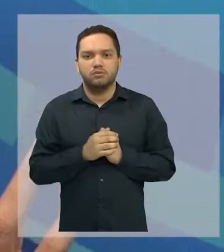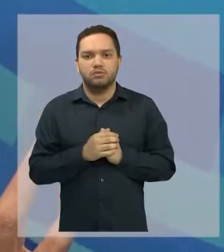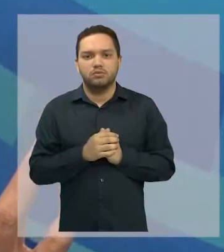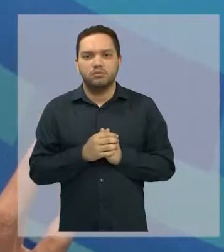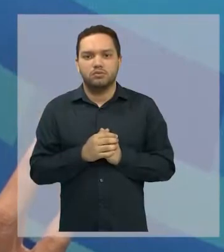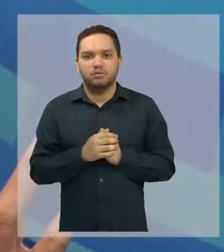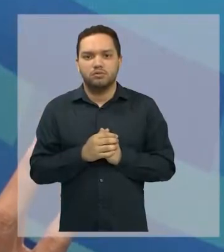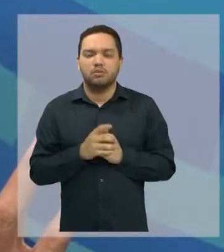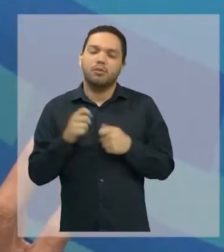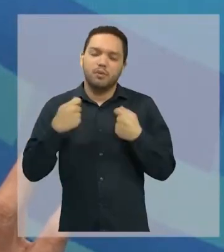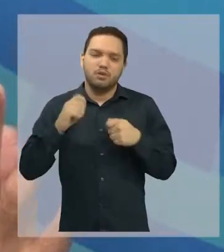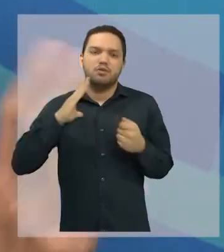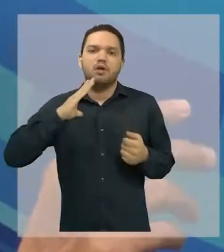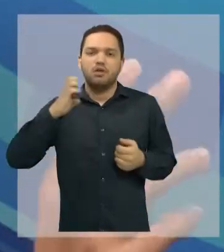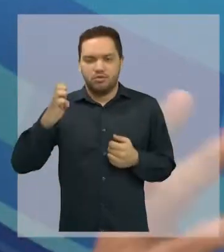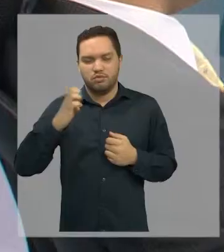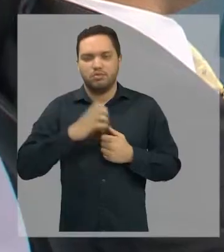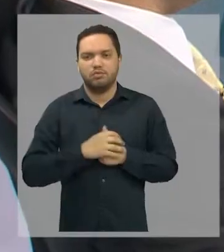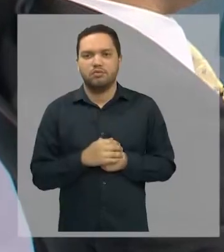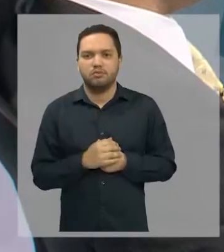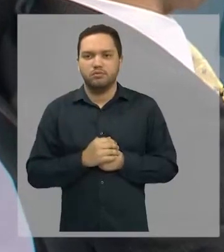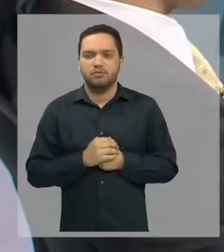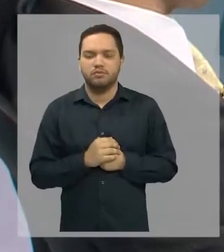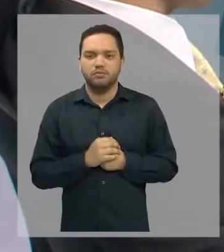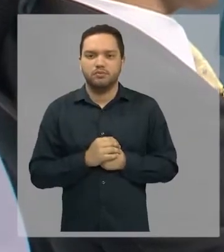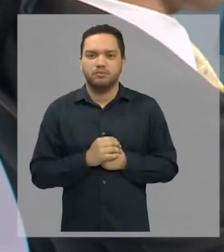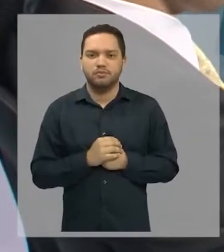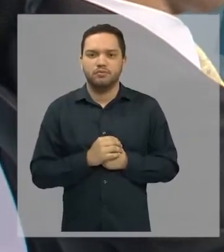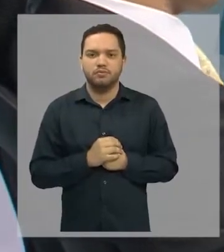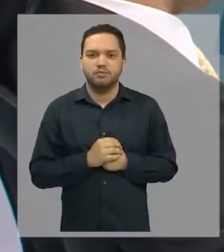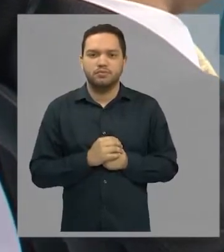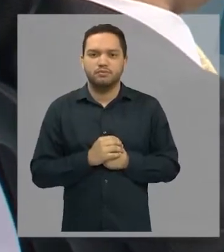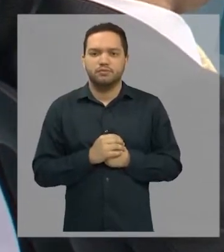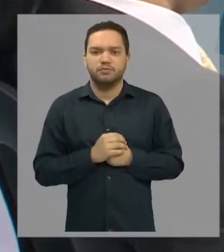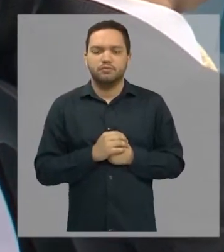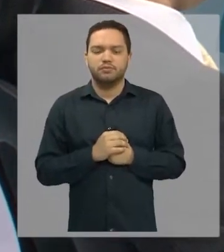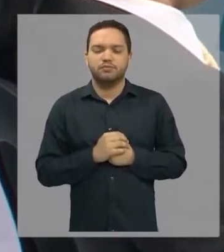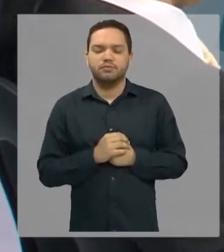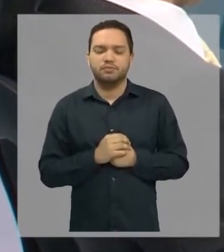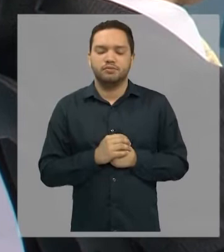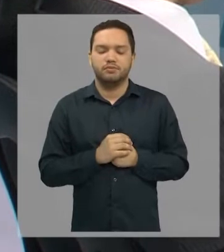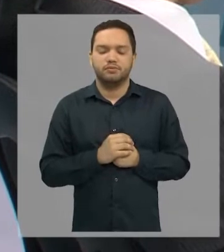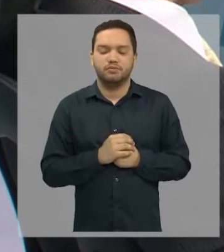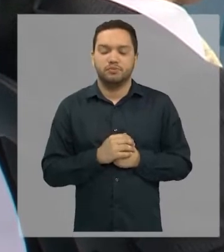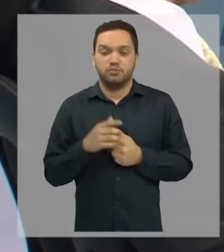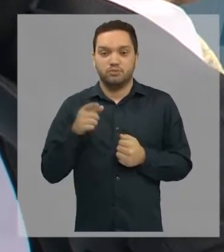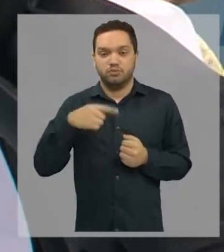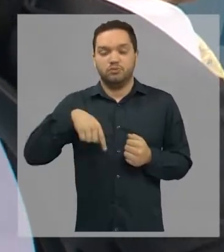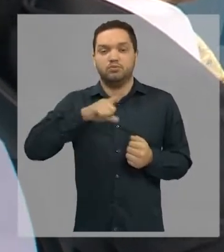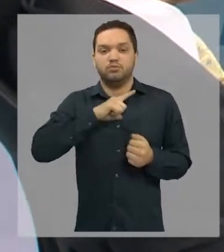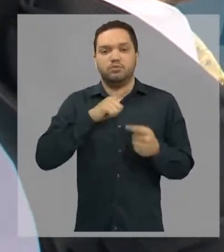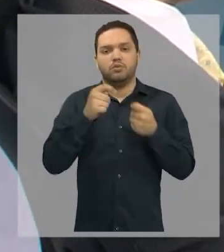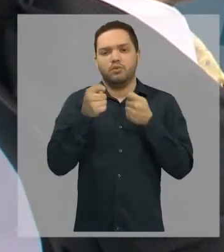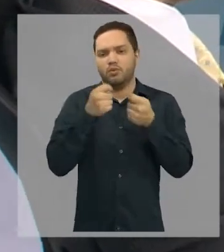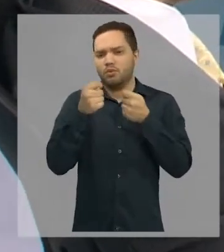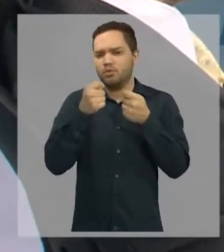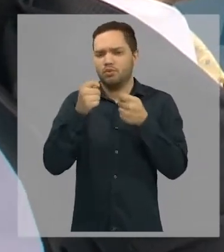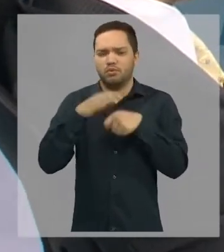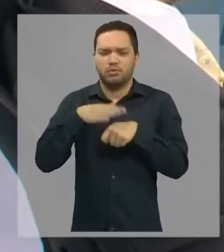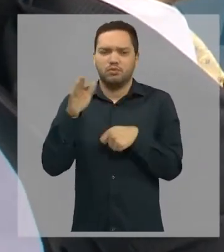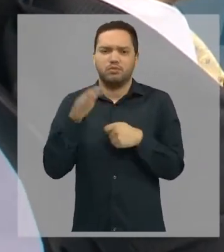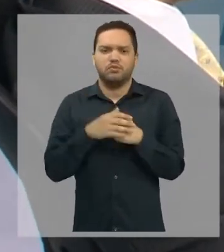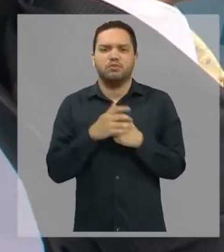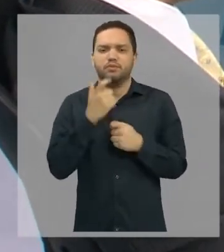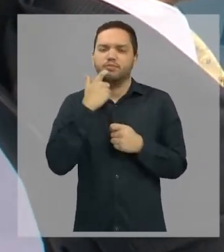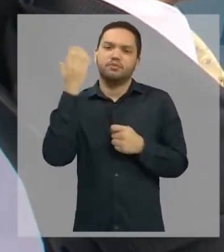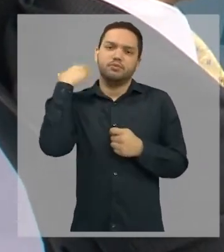ética. O mar de ética está na sociedade, ou não está. Veja, nós já temos controle demais. Há poucos